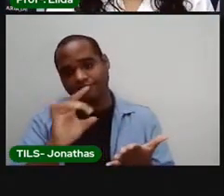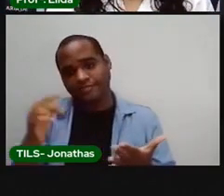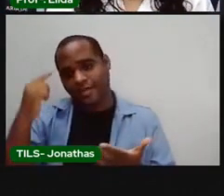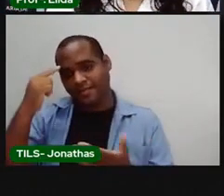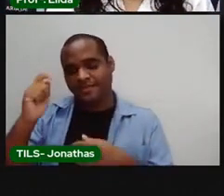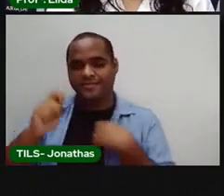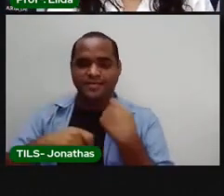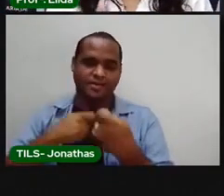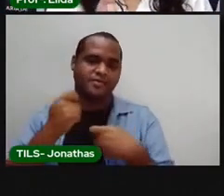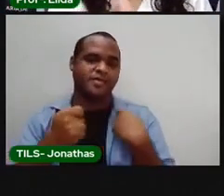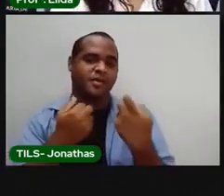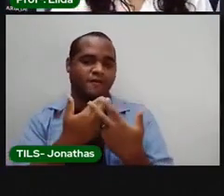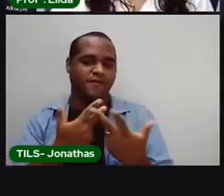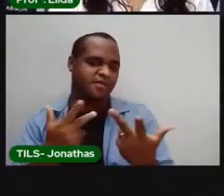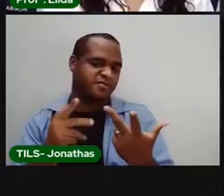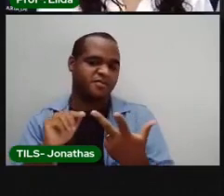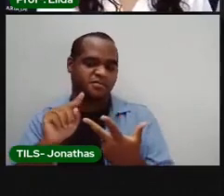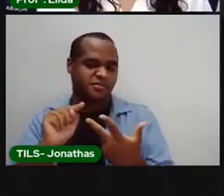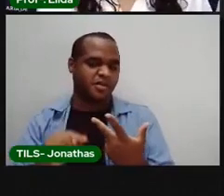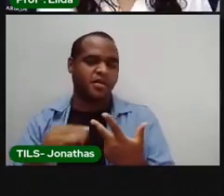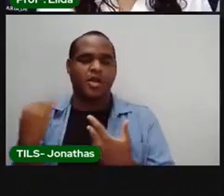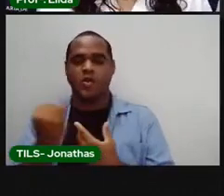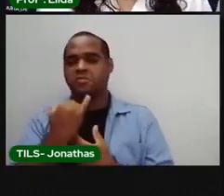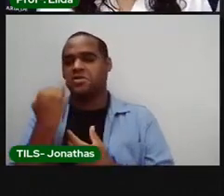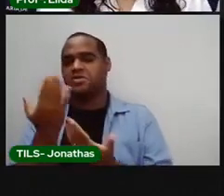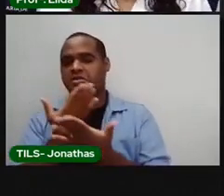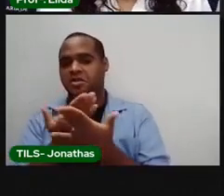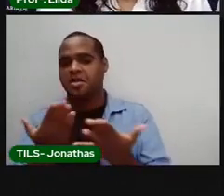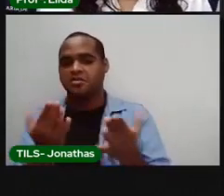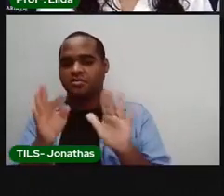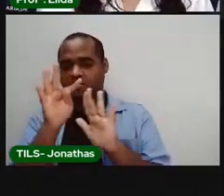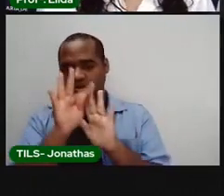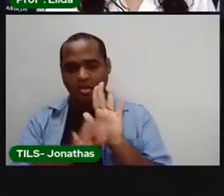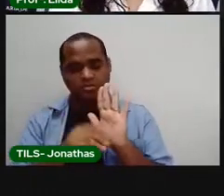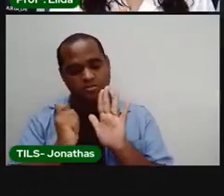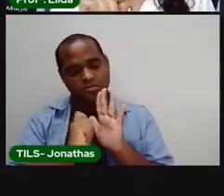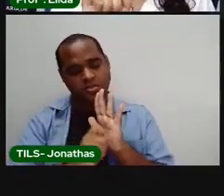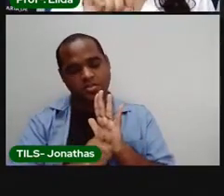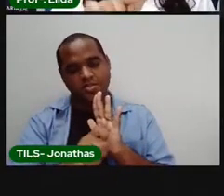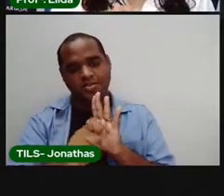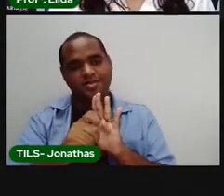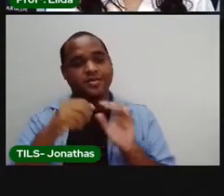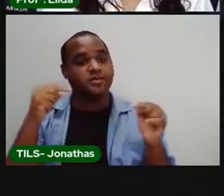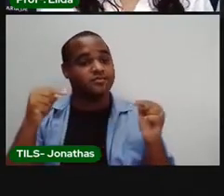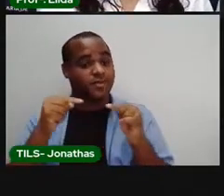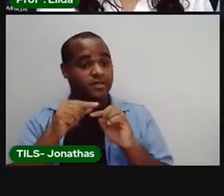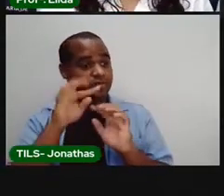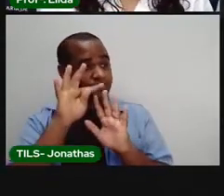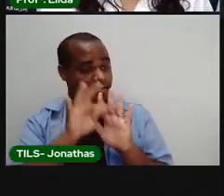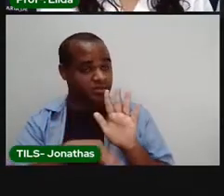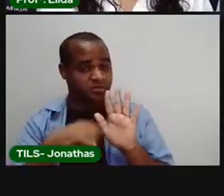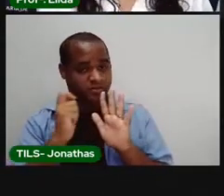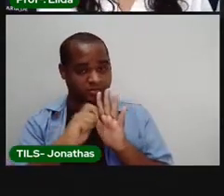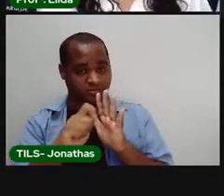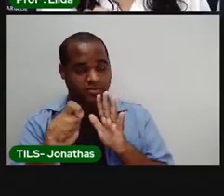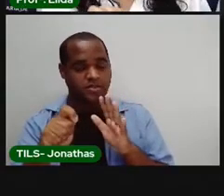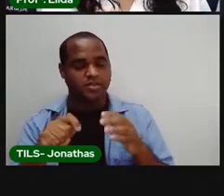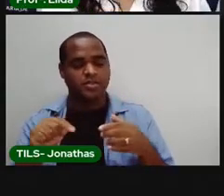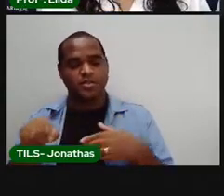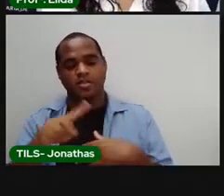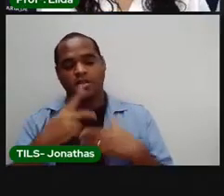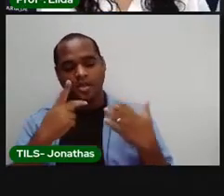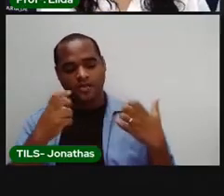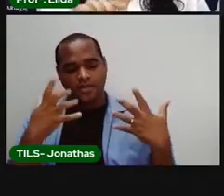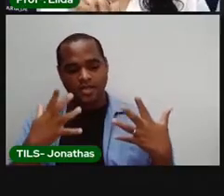de pontuação são muito importantes nos textos escritos. Porque nos textos escritos,